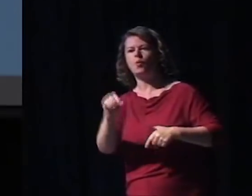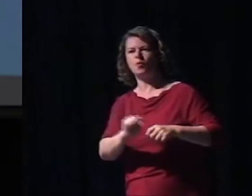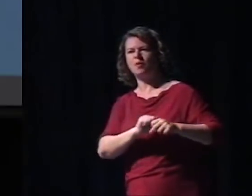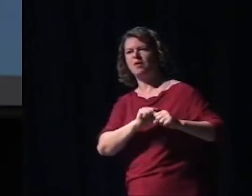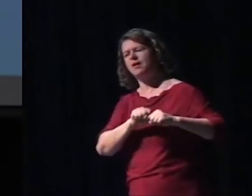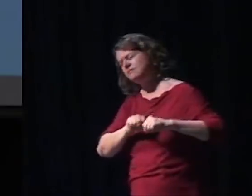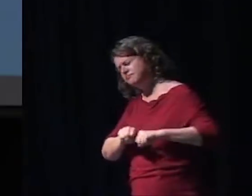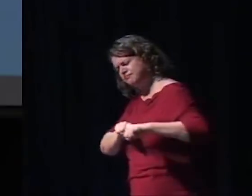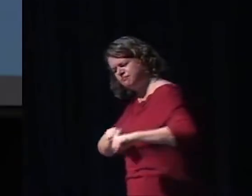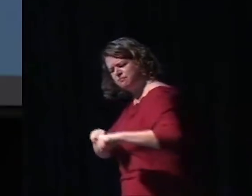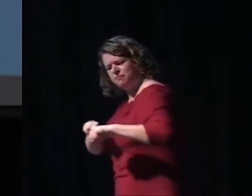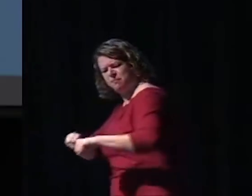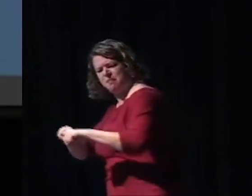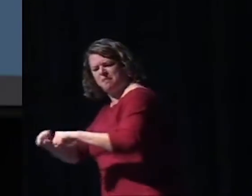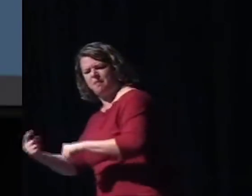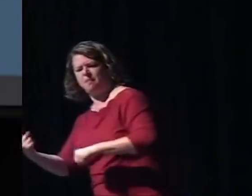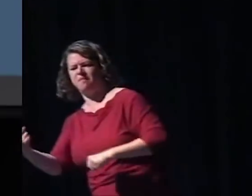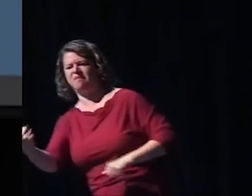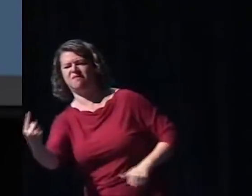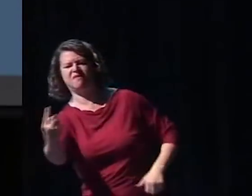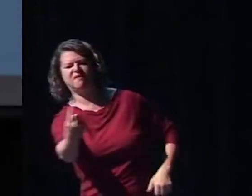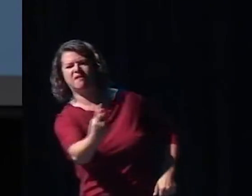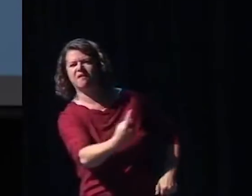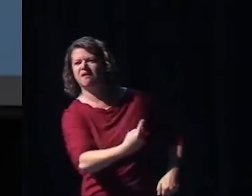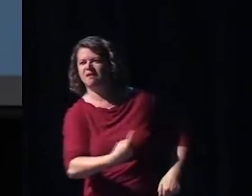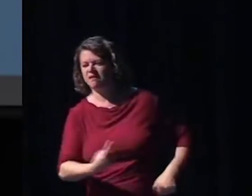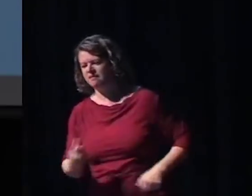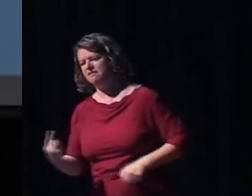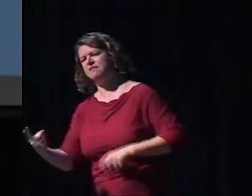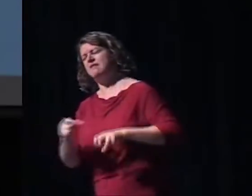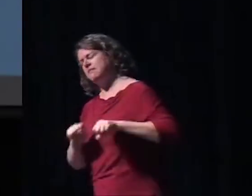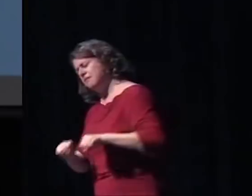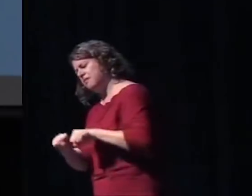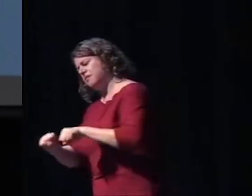Até que tem uma hora que a unção vai embora.